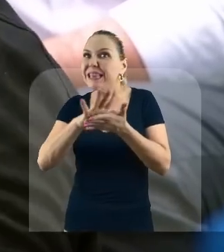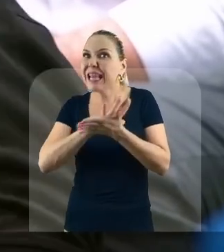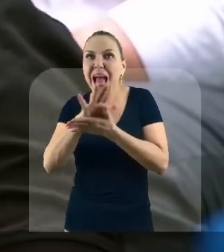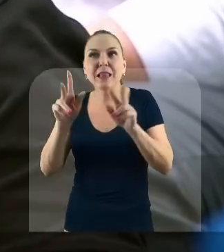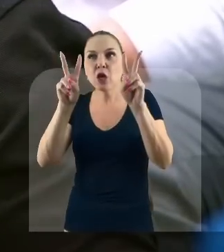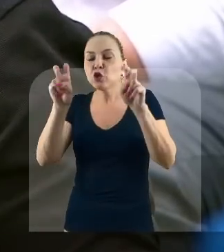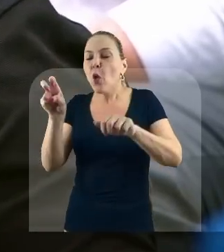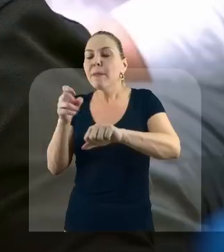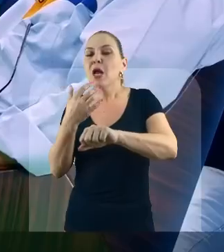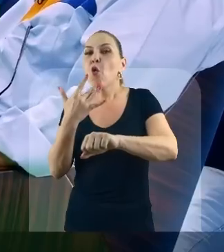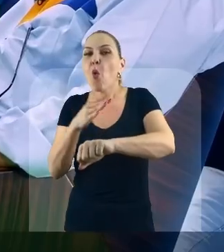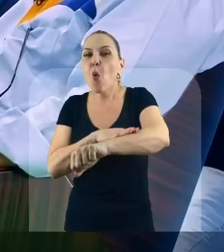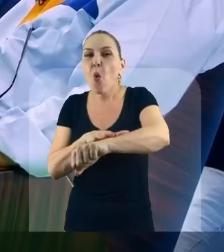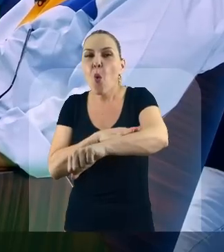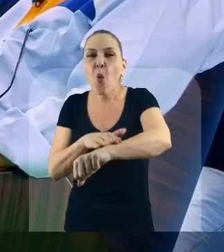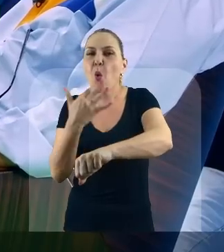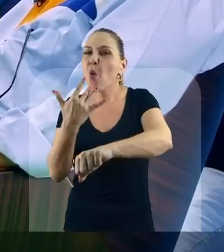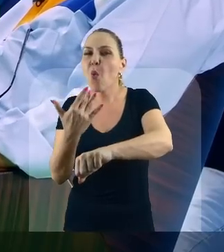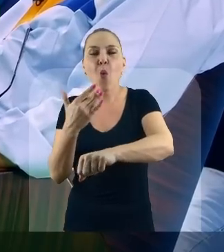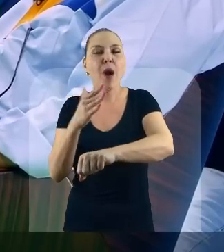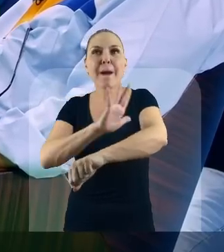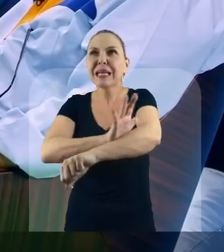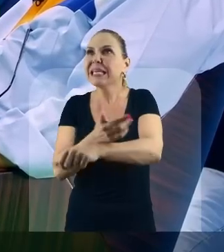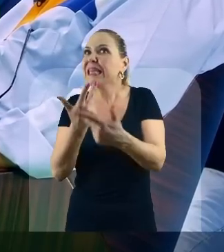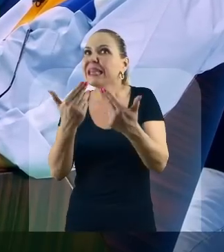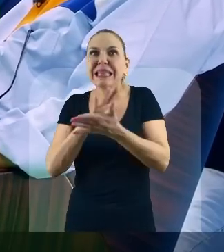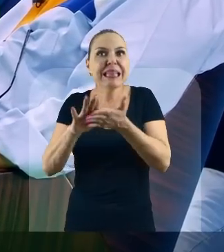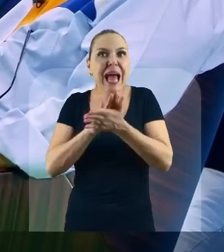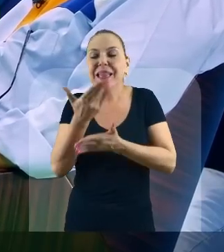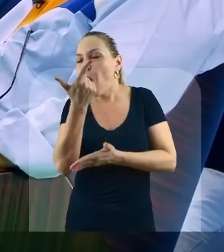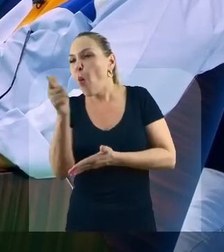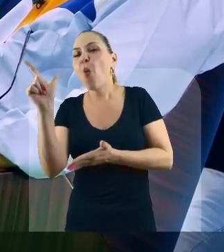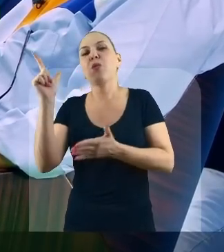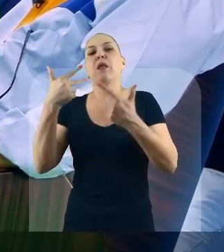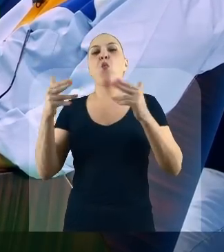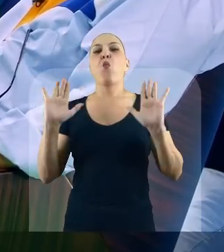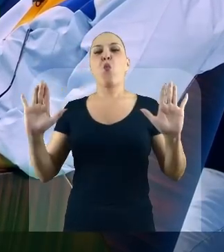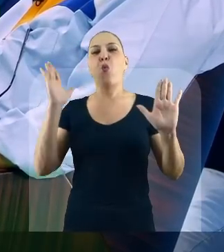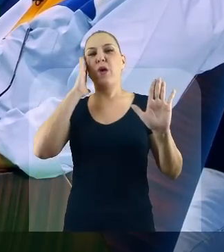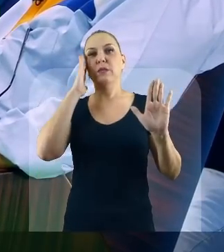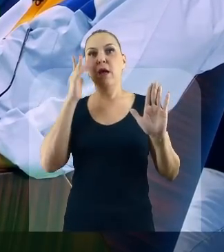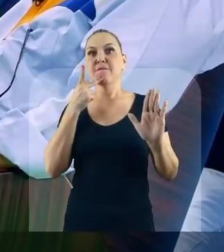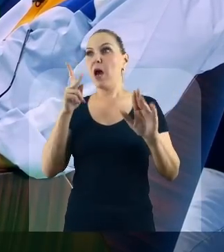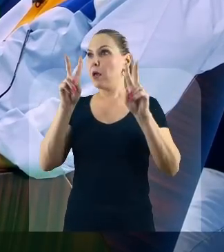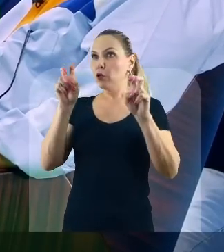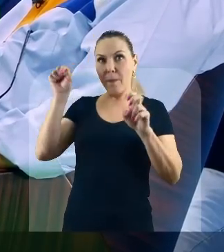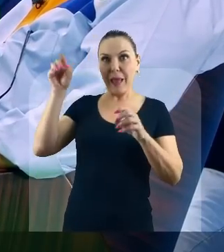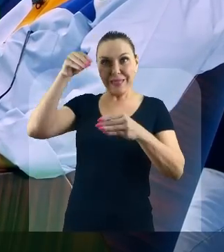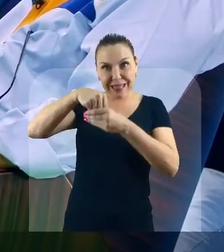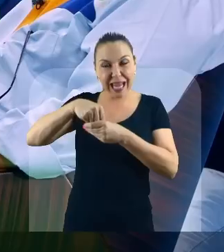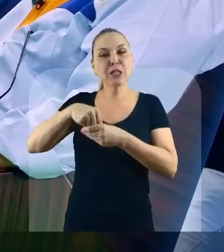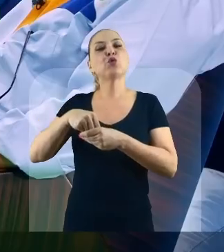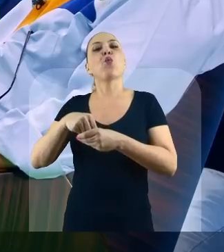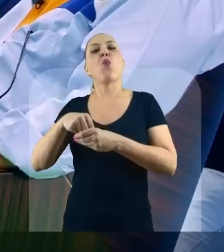ver escravidão com questão racista. Não tem nada a ver a alusão da escravidão que fala no hino, deputada Ana.